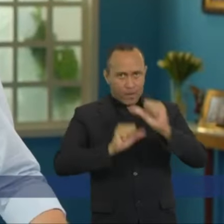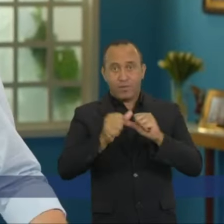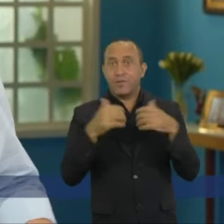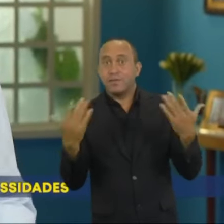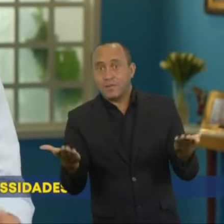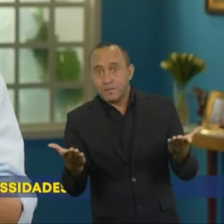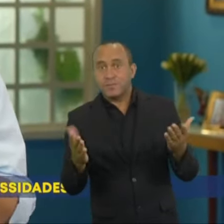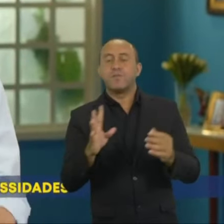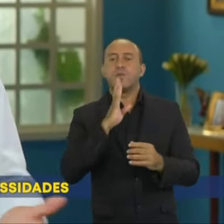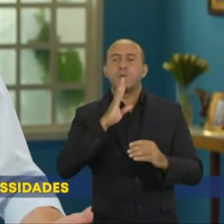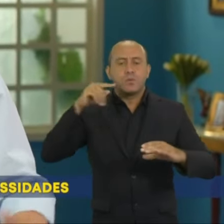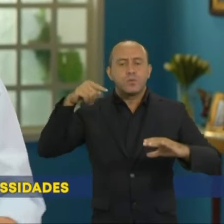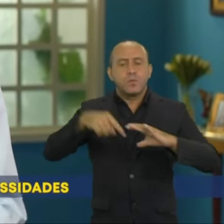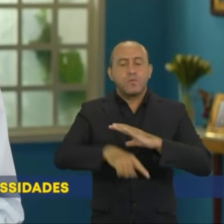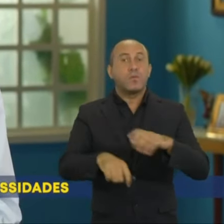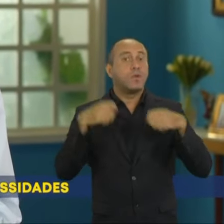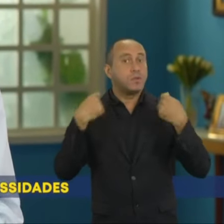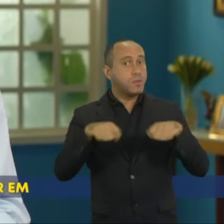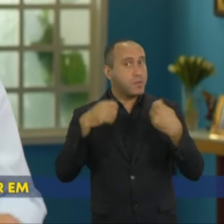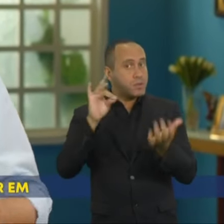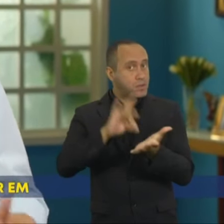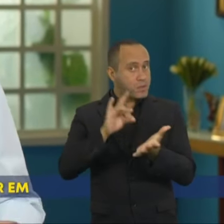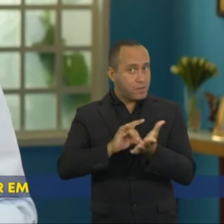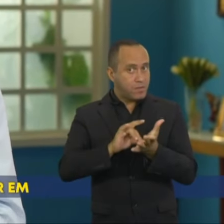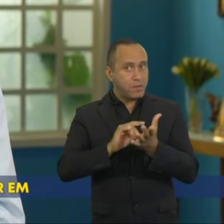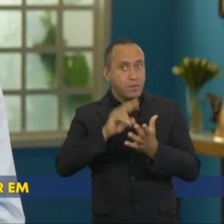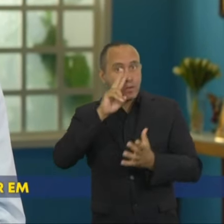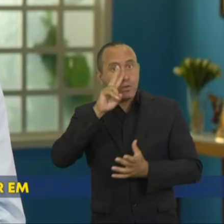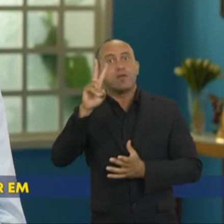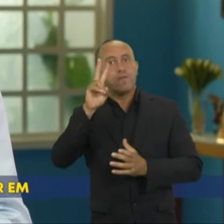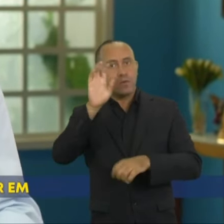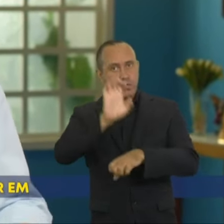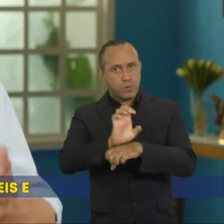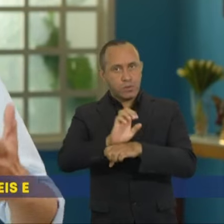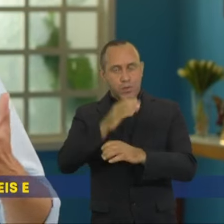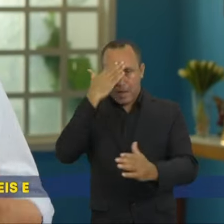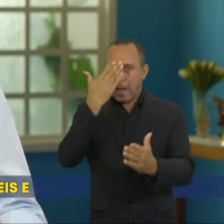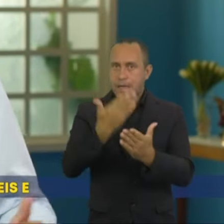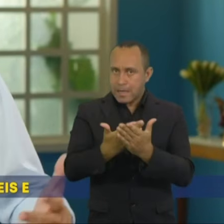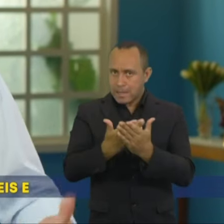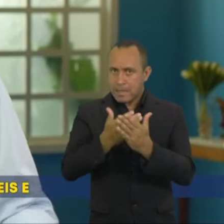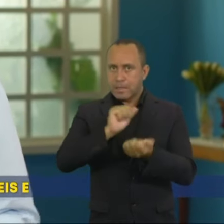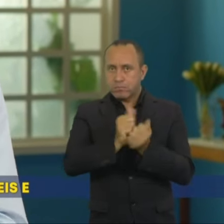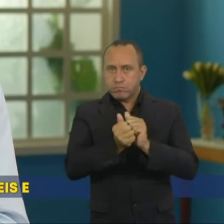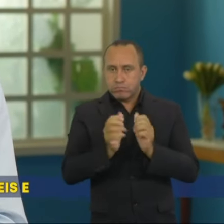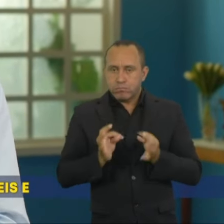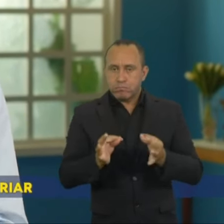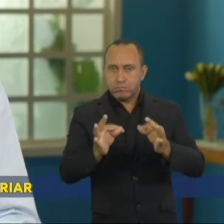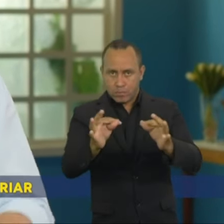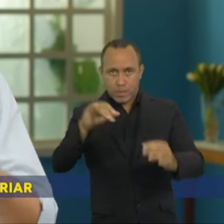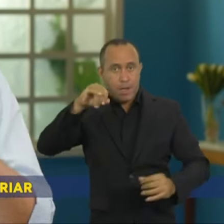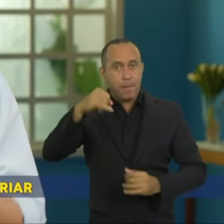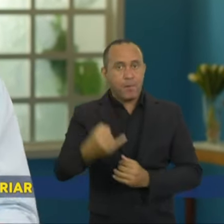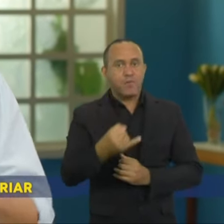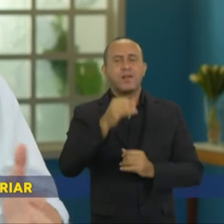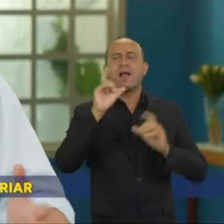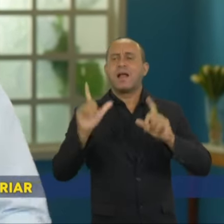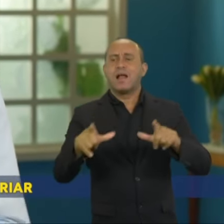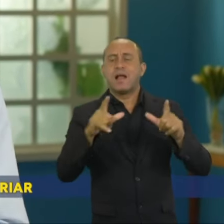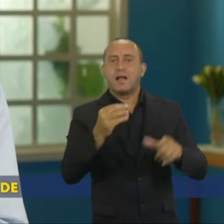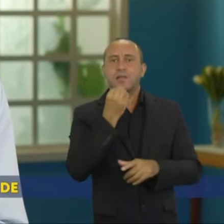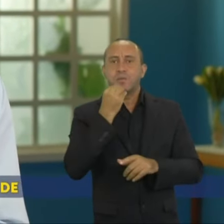Renovar é isso. Conhecer a fundo as nossas necessidades e o nosso potencial. Apostar em ideias modernas e sustentáveis e aproveitar